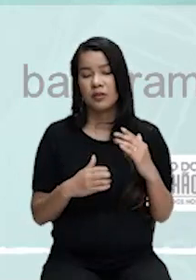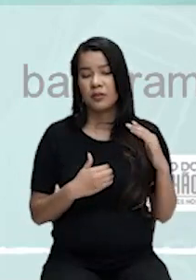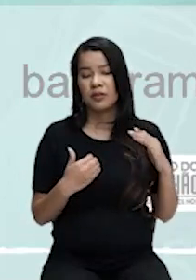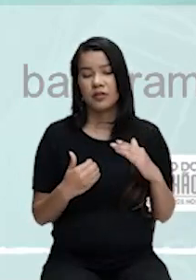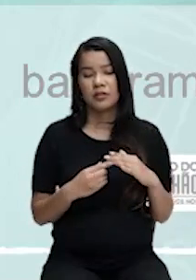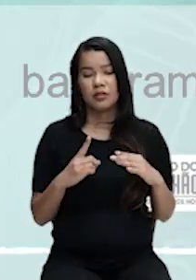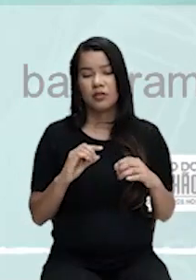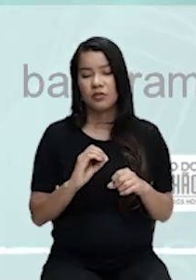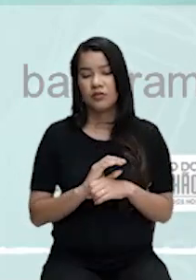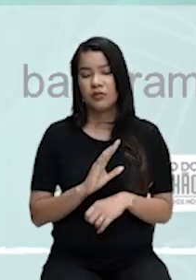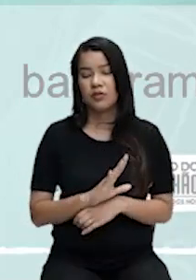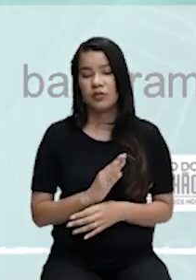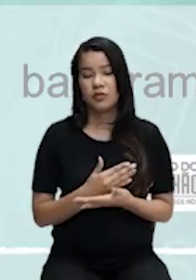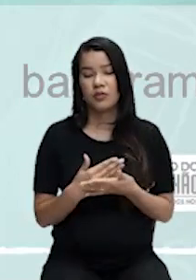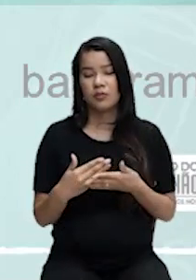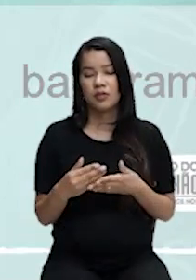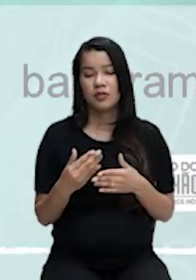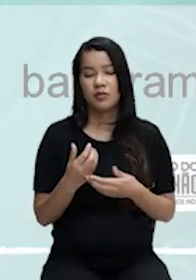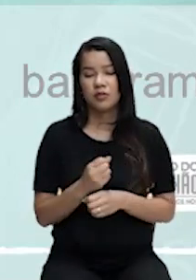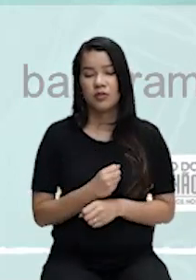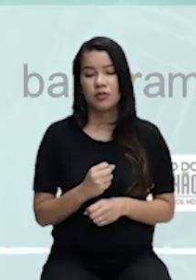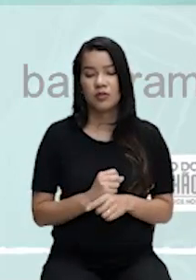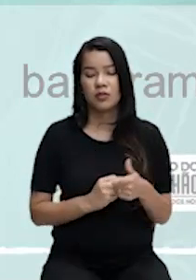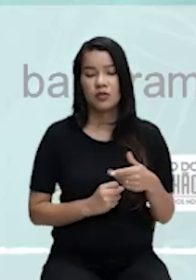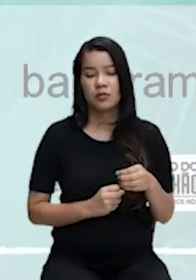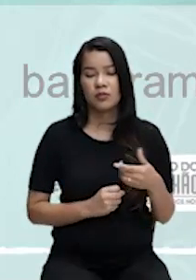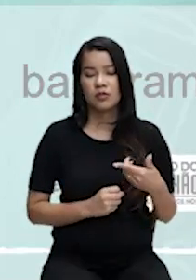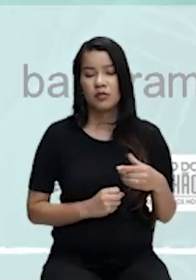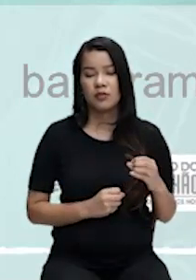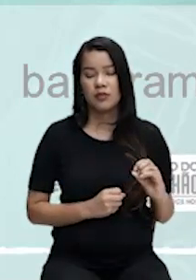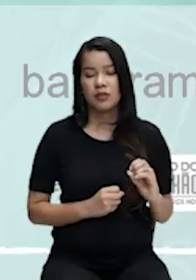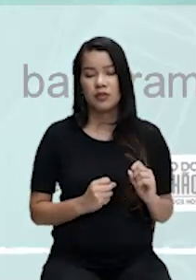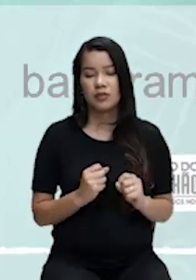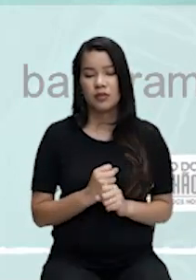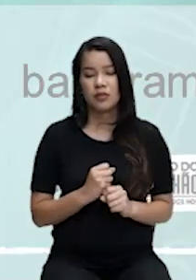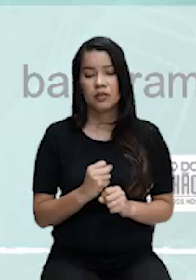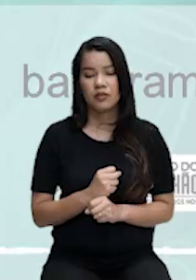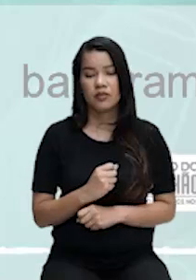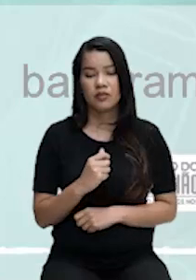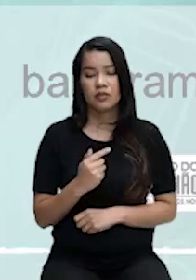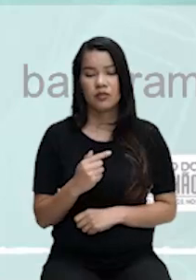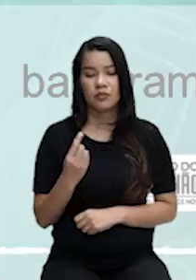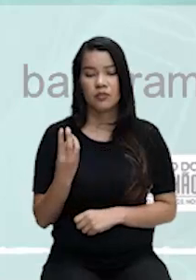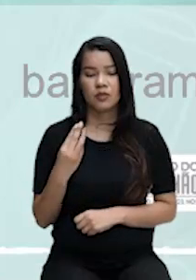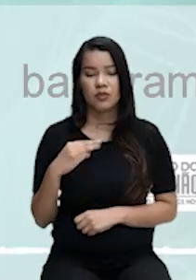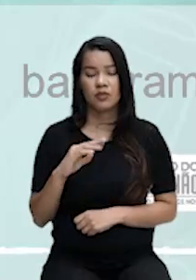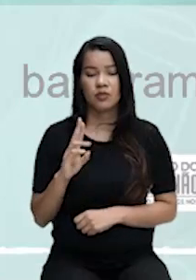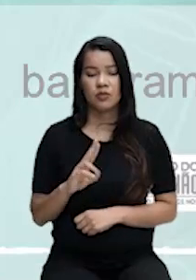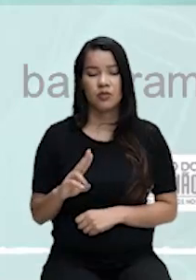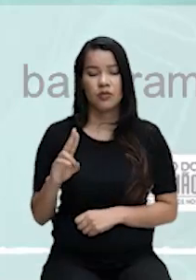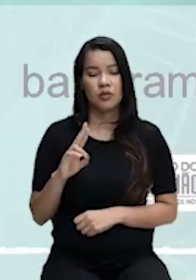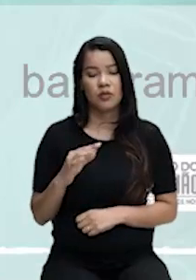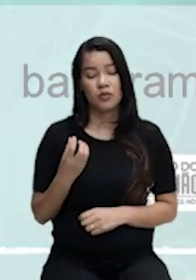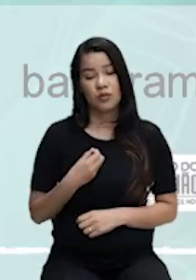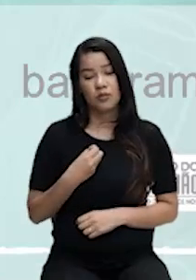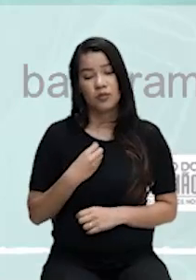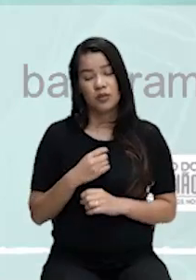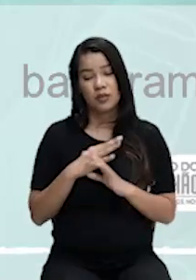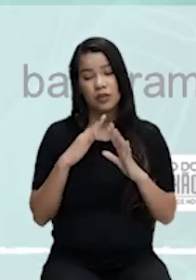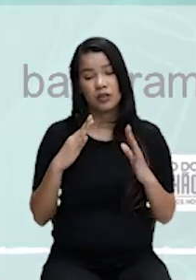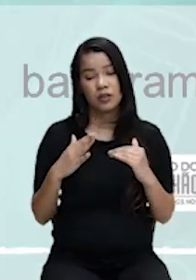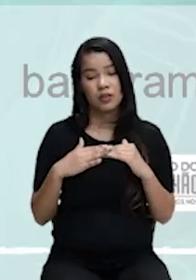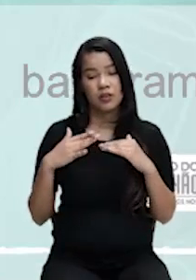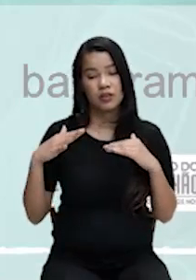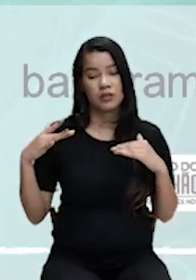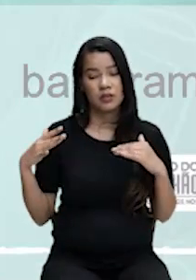2020, falava-se em 7 milhões de usuários brasileiros, número que obviamente cresceu. Uma reportagem recente indica que o TikTok